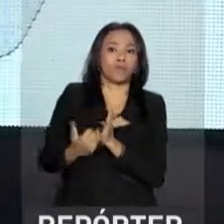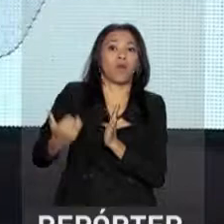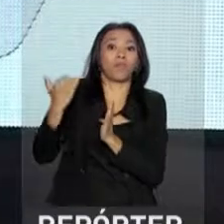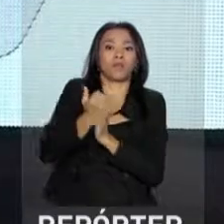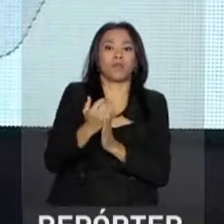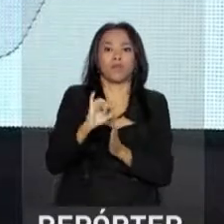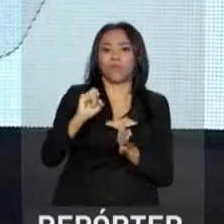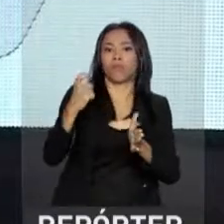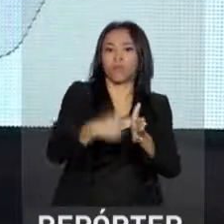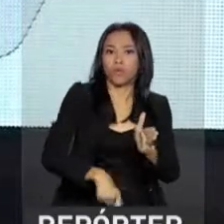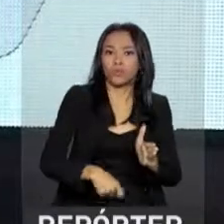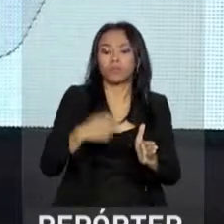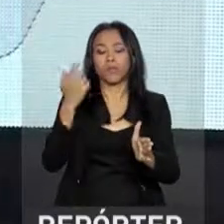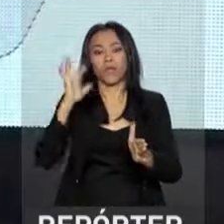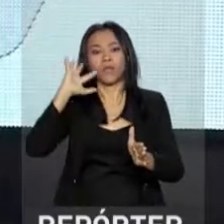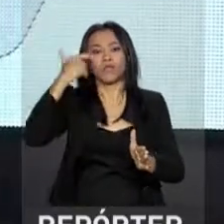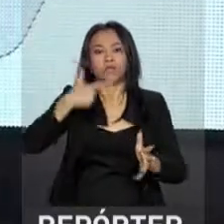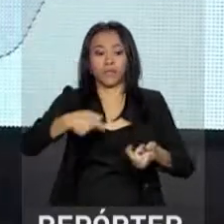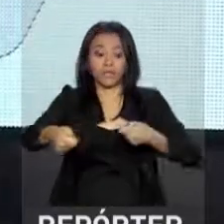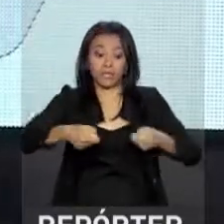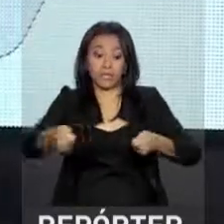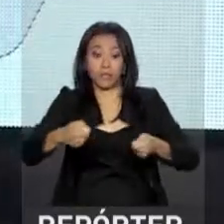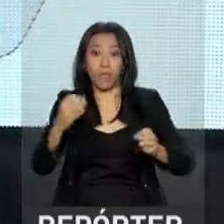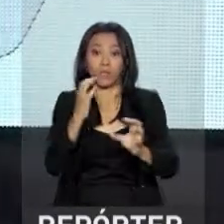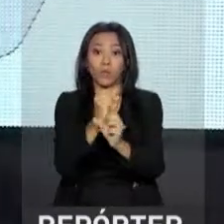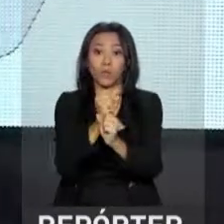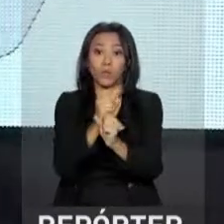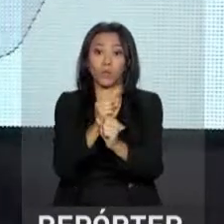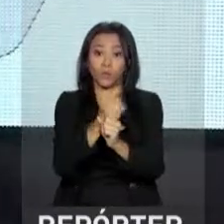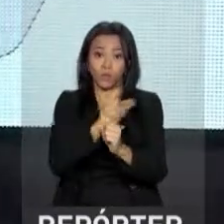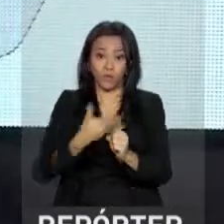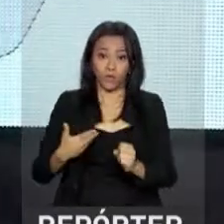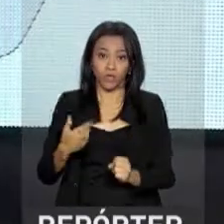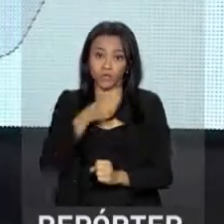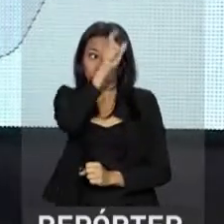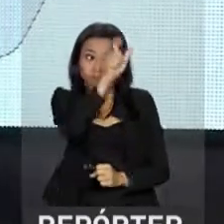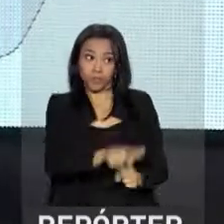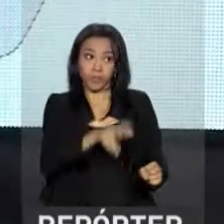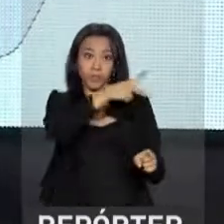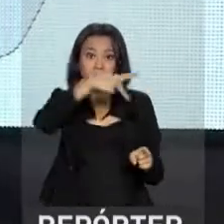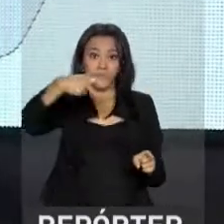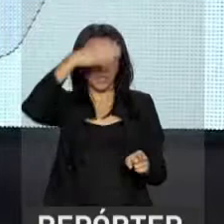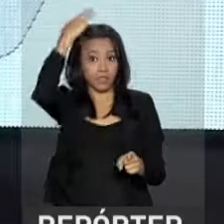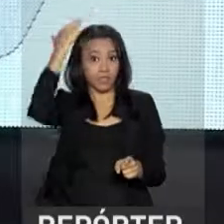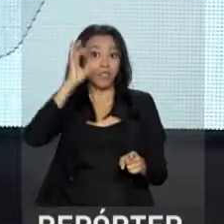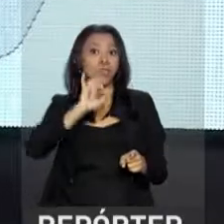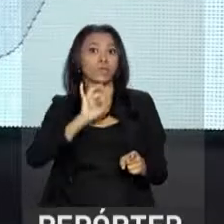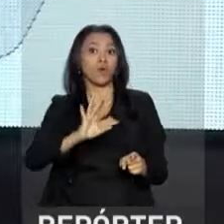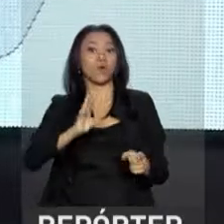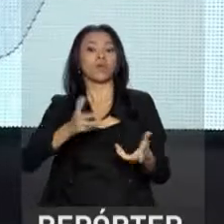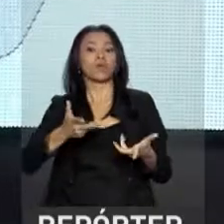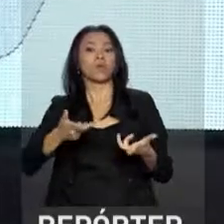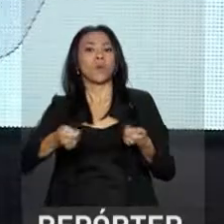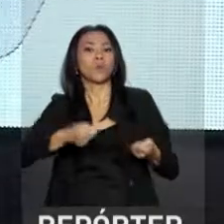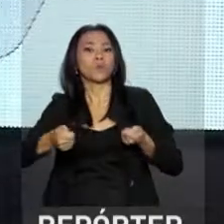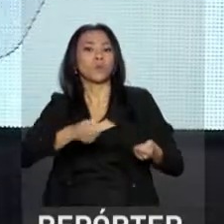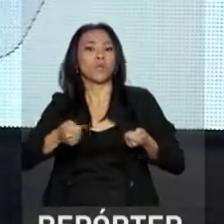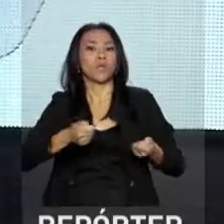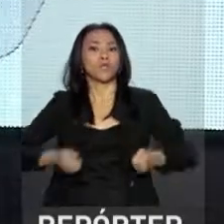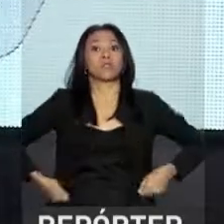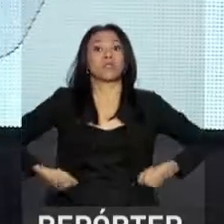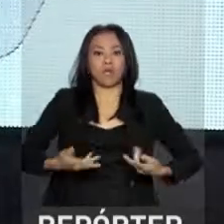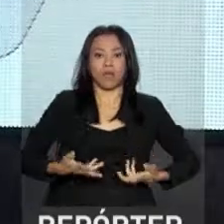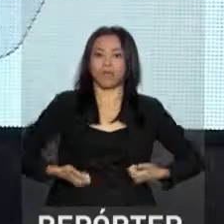para fazer o equilíbrio das contas públicas, o senhor optou por controlar as despesas do Estado. Exatamente, para